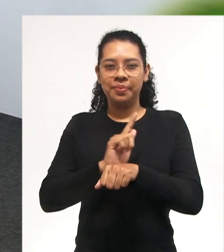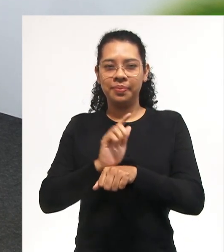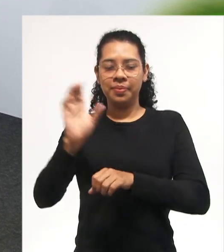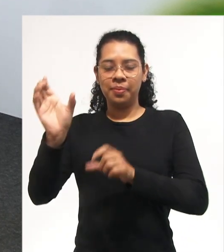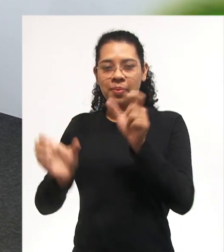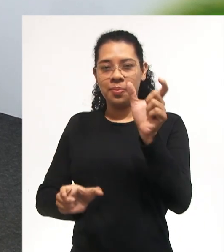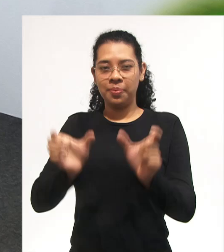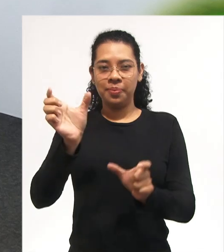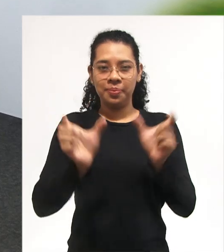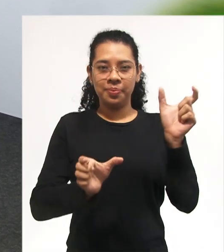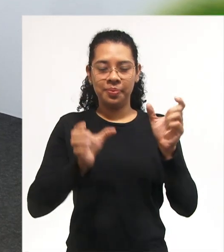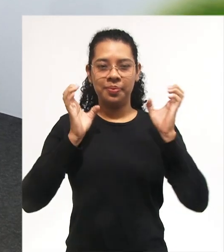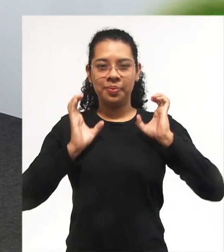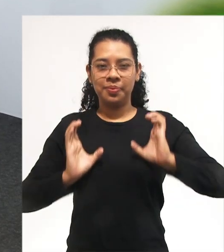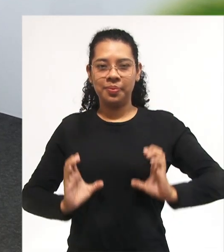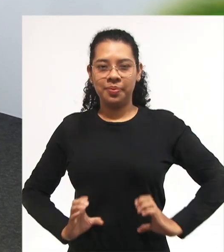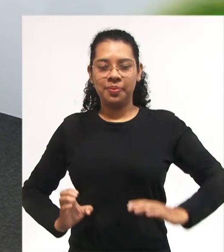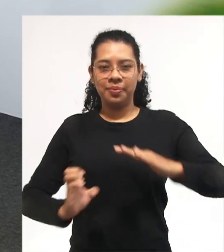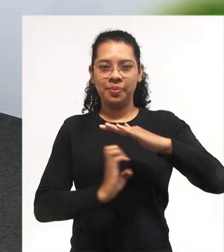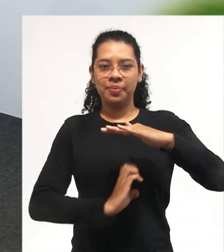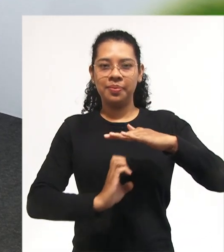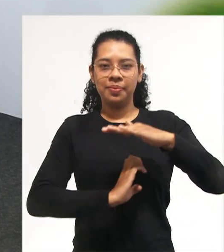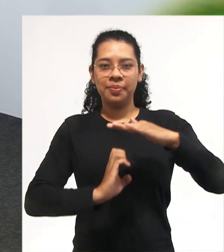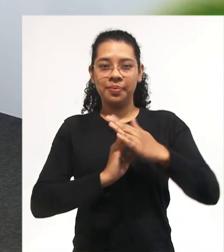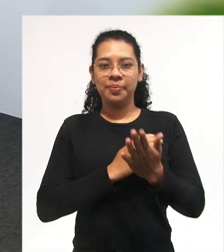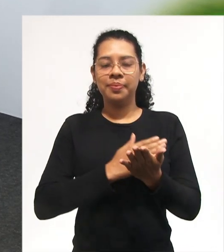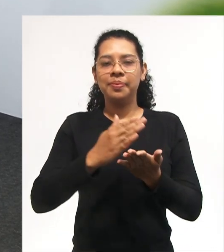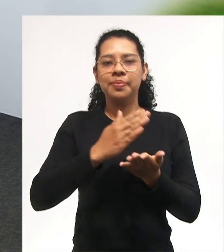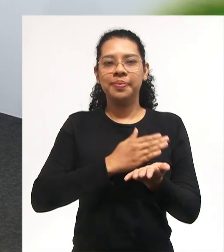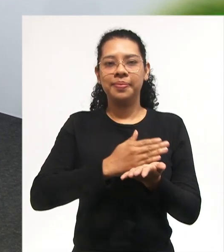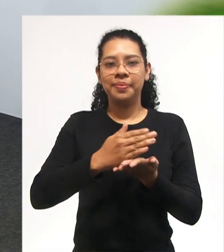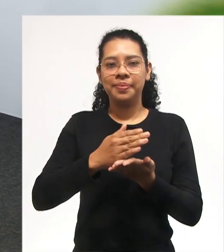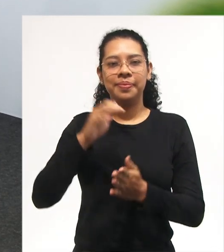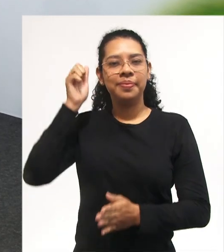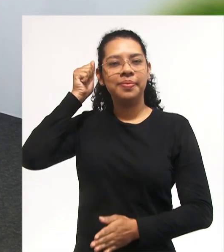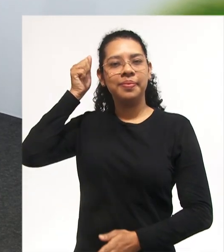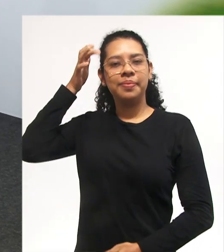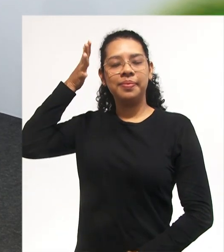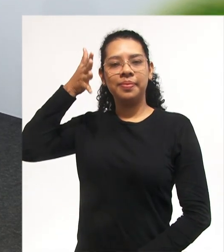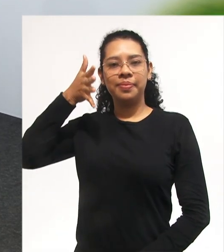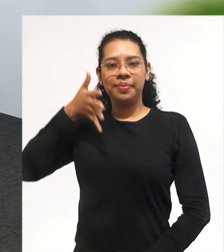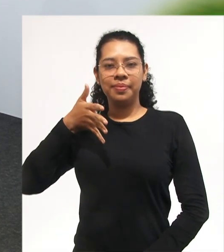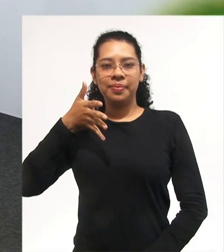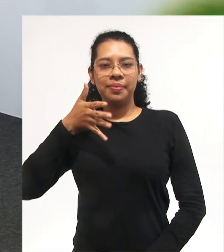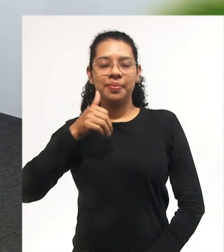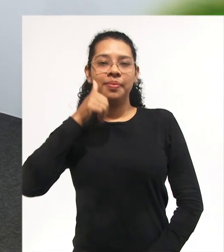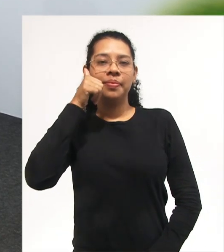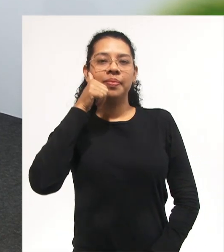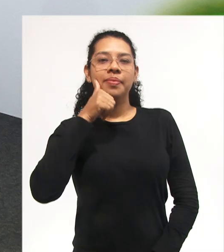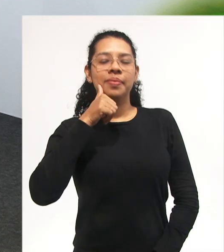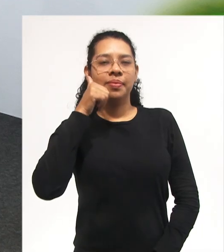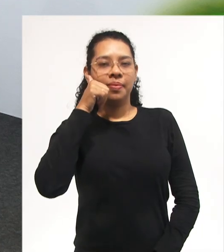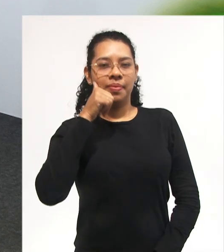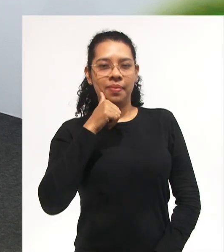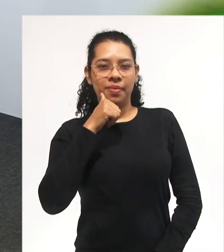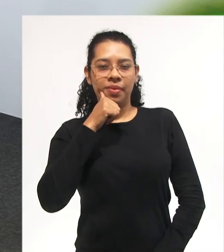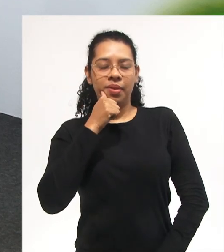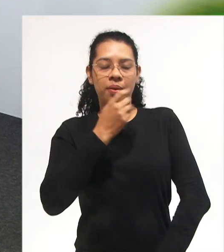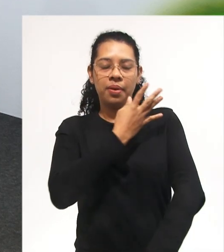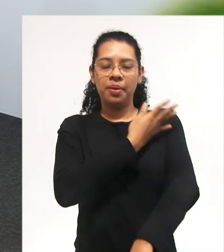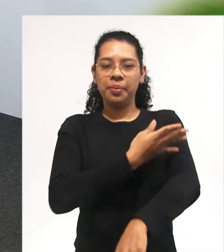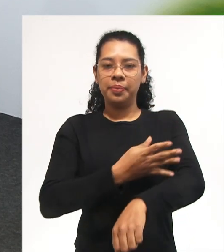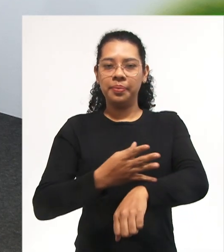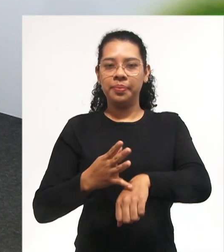Comportamento Organizacional. Eu vou iniciar com minha audiodescrição. Eu sou mulher, pele